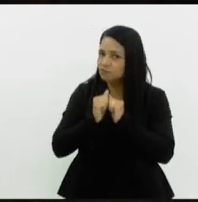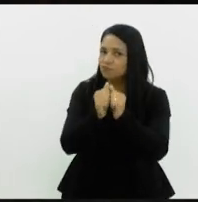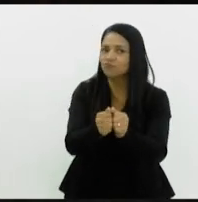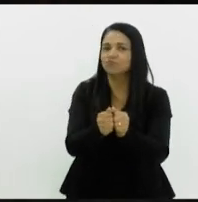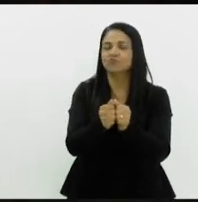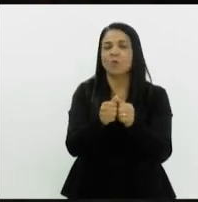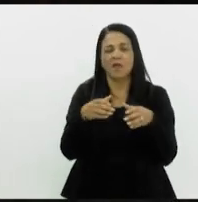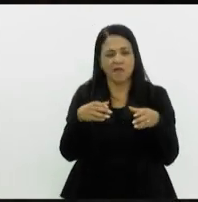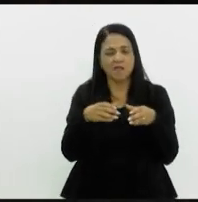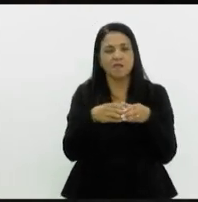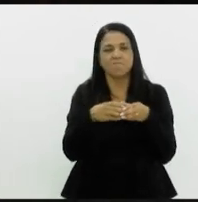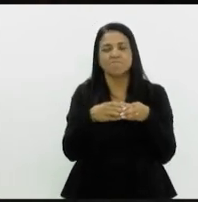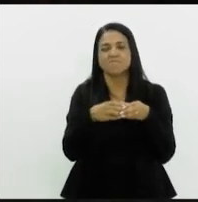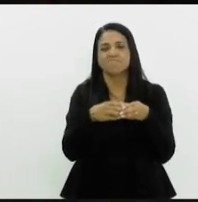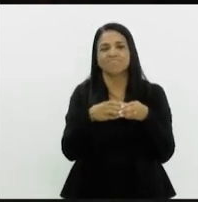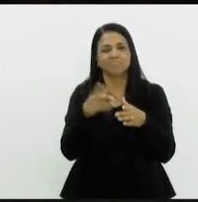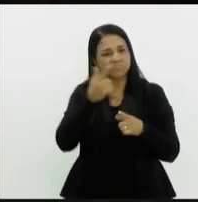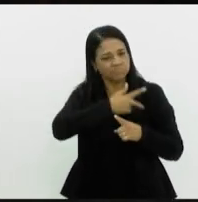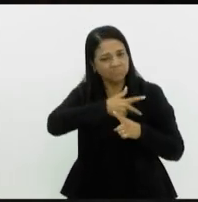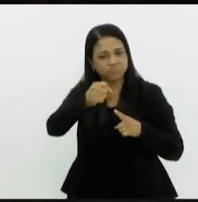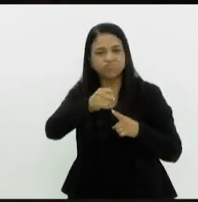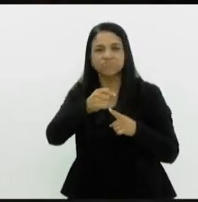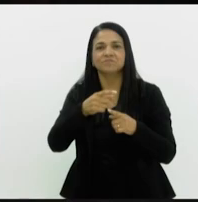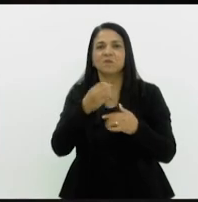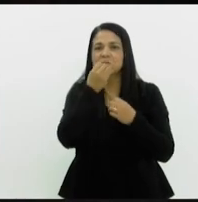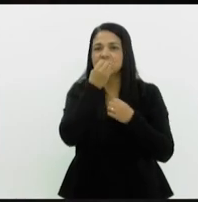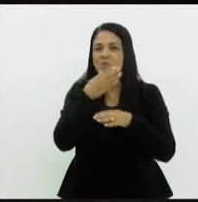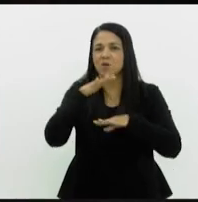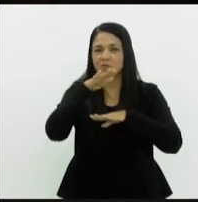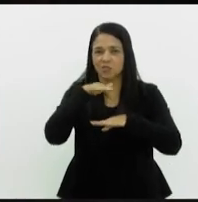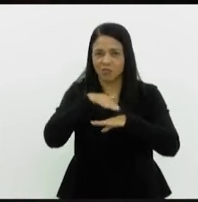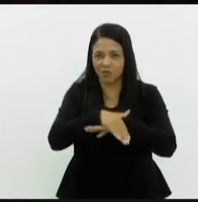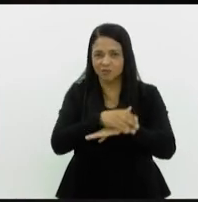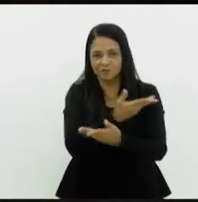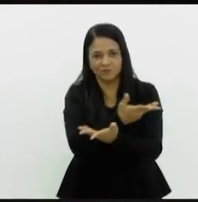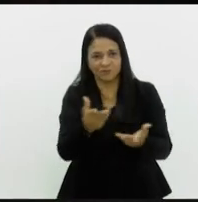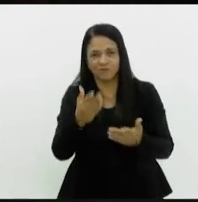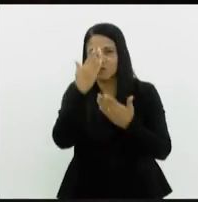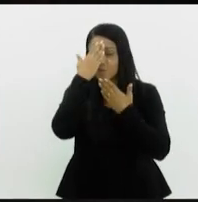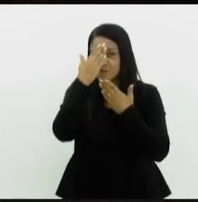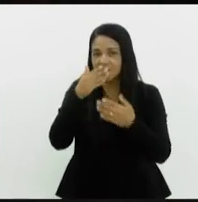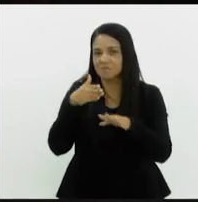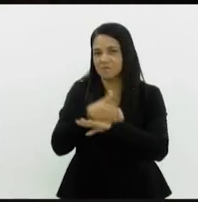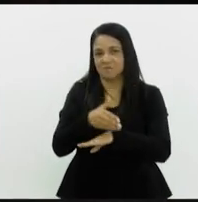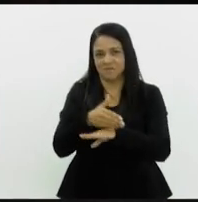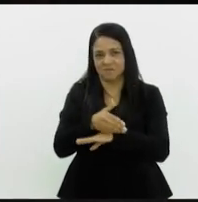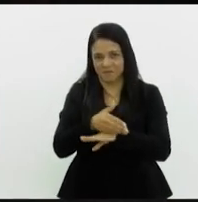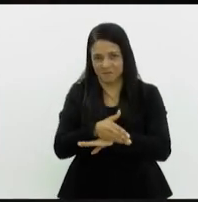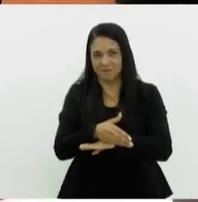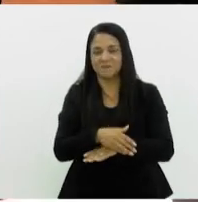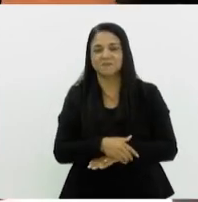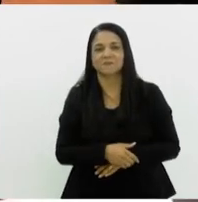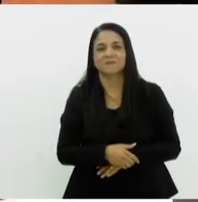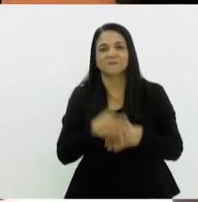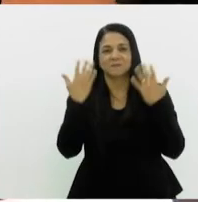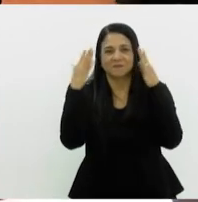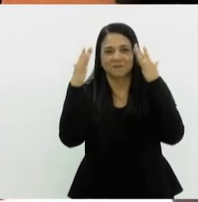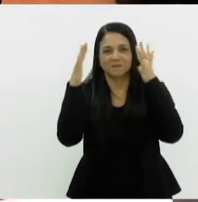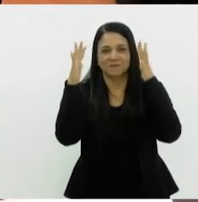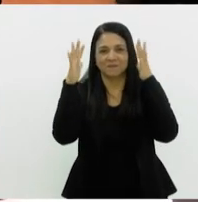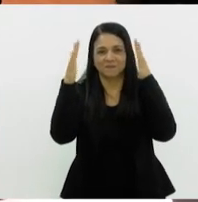essa equipe vai ser vencedora. Uma boa noite para vocês e muito obrigado pela presença de vocês.